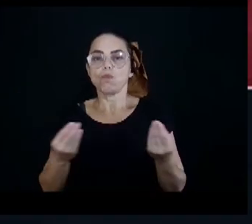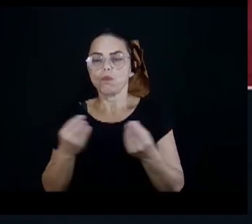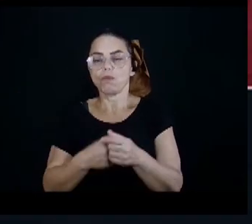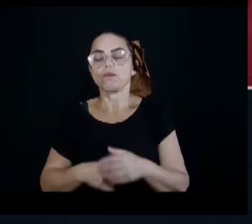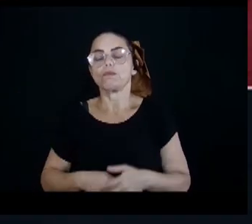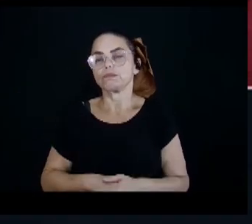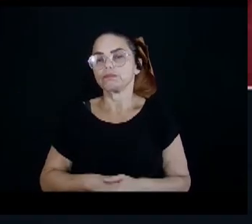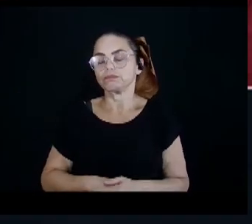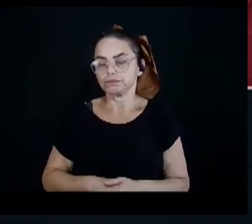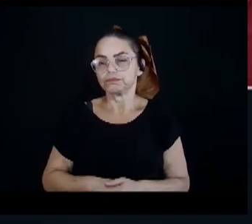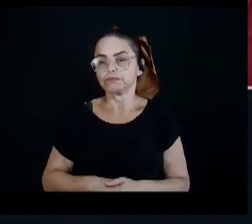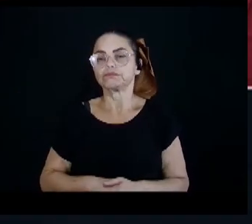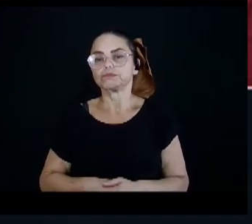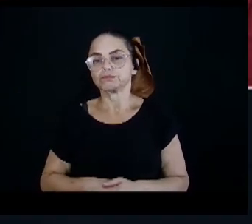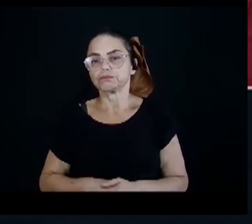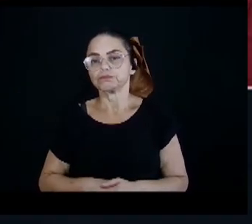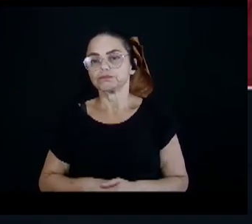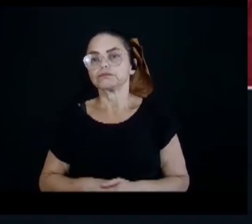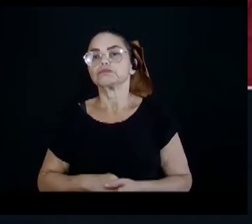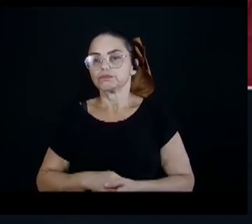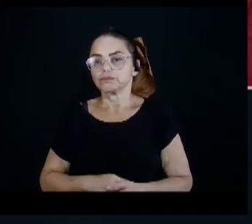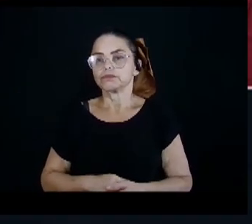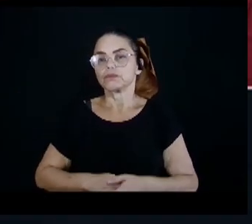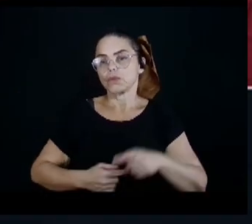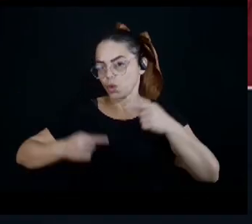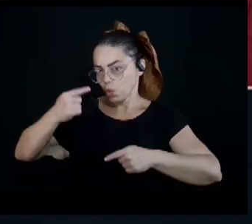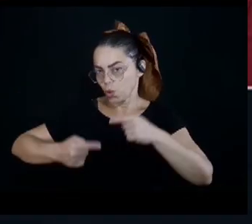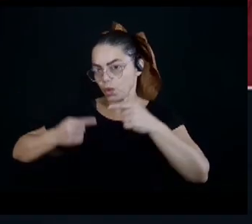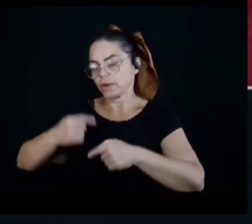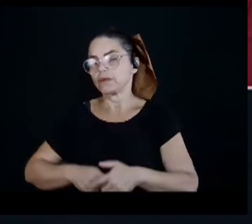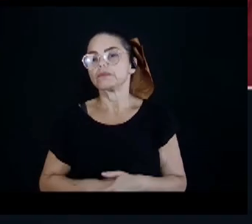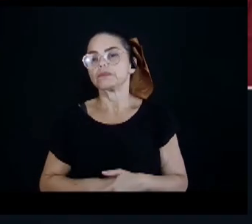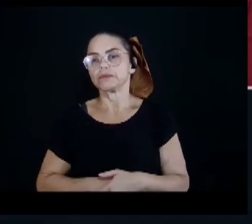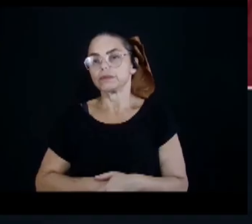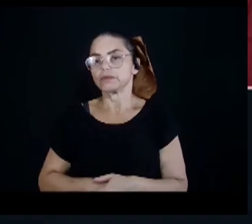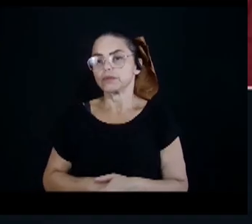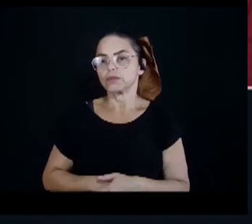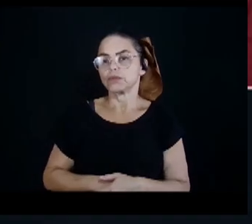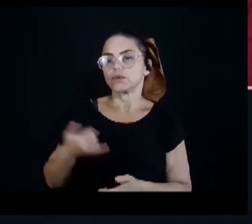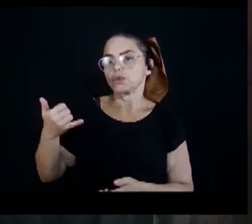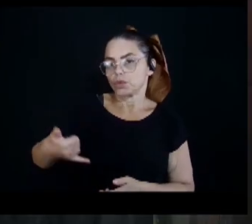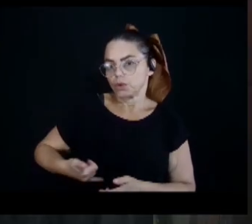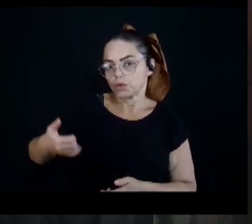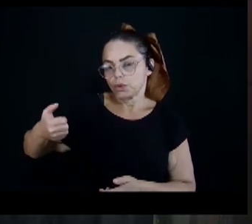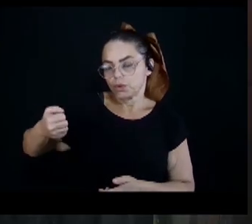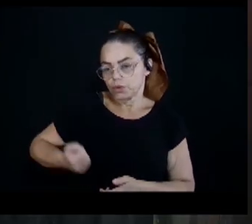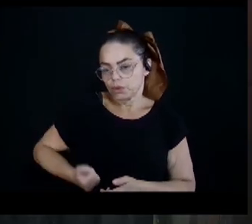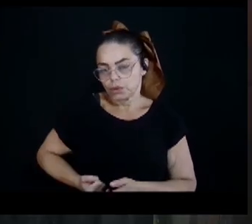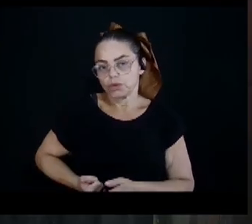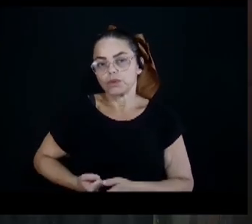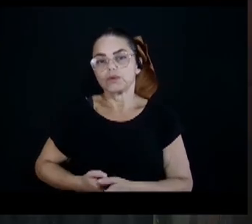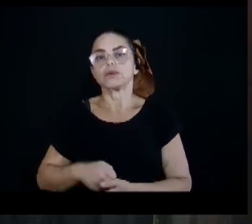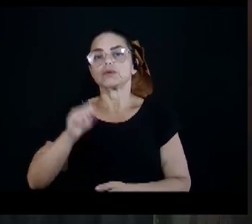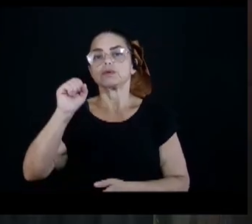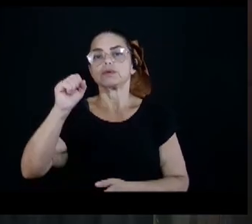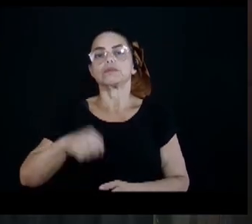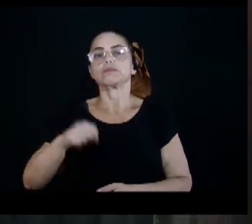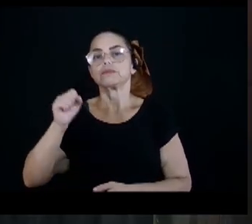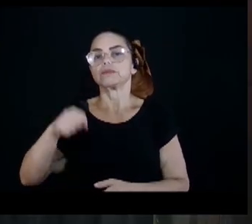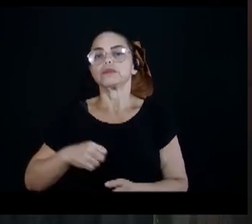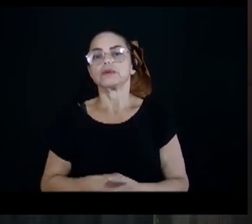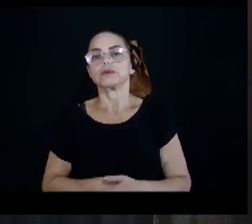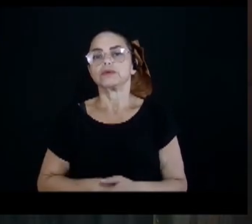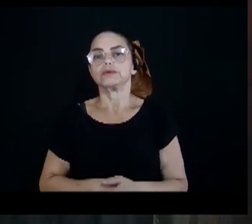gente discute essa questão das canetas, não é, Cris? Sem dúvida.